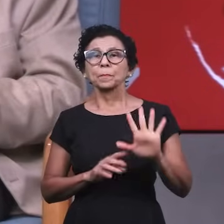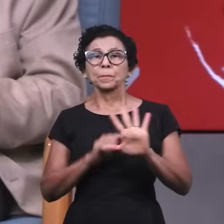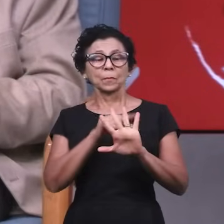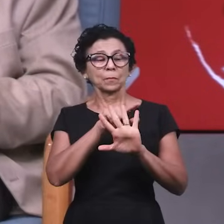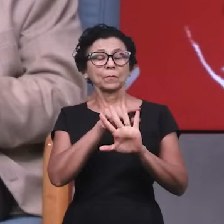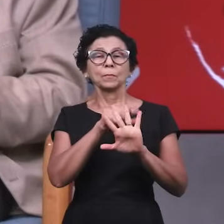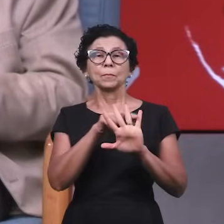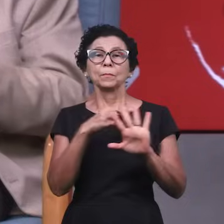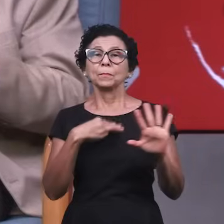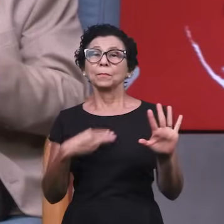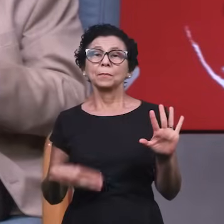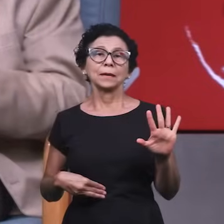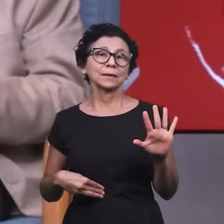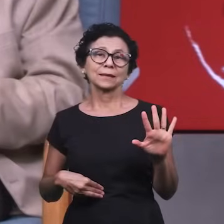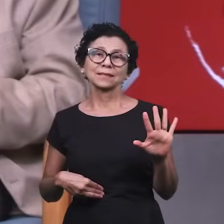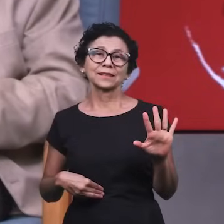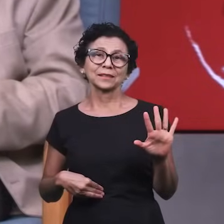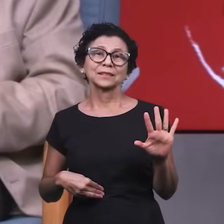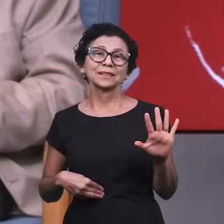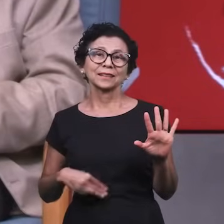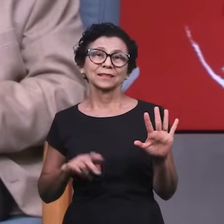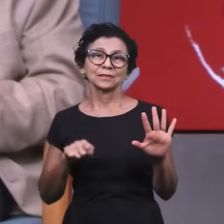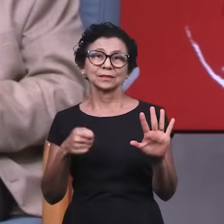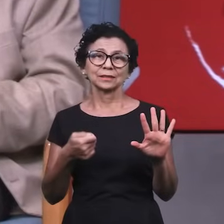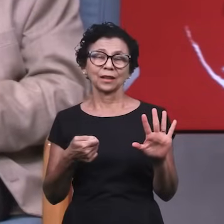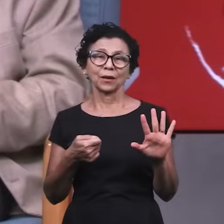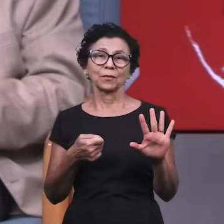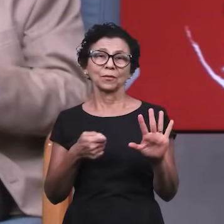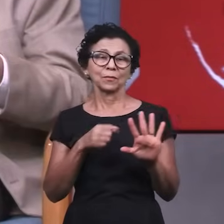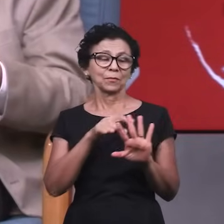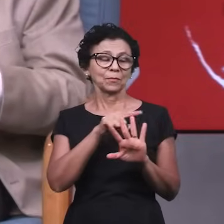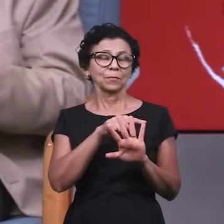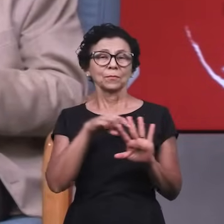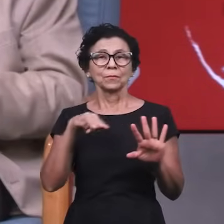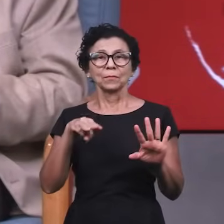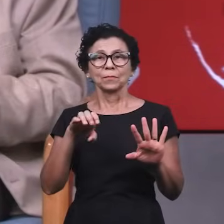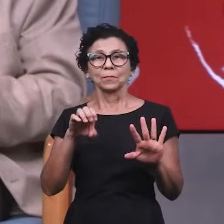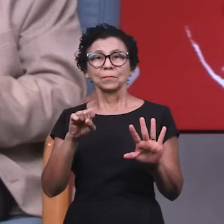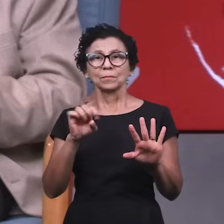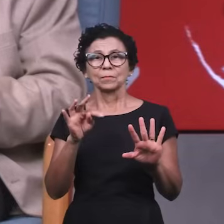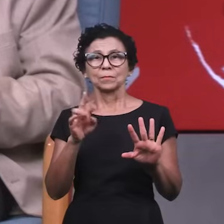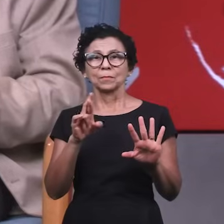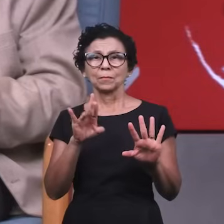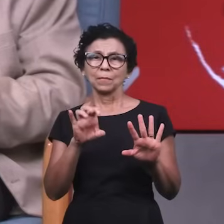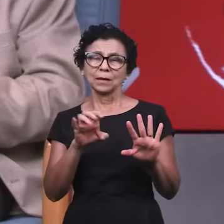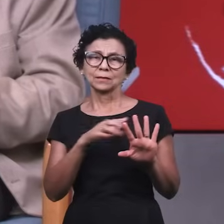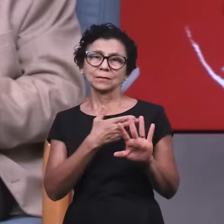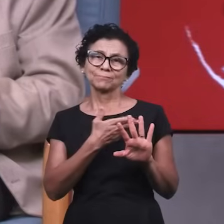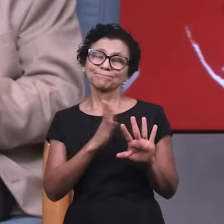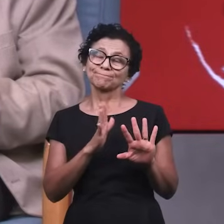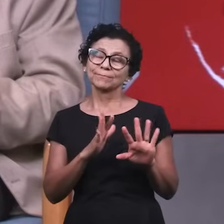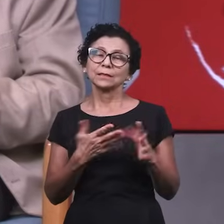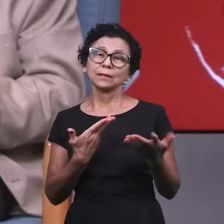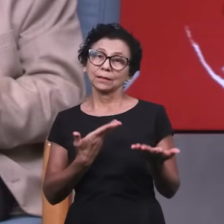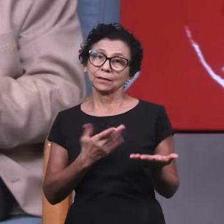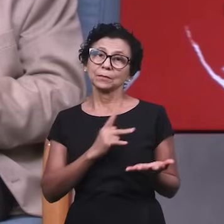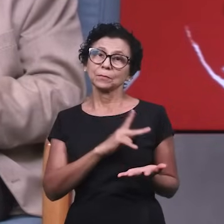mestre. E sem dúvida, Paulo foi o grande doutrinador da igreja